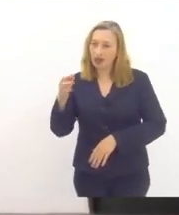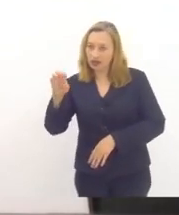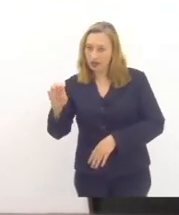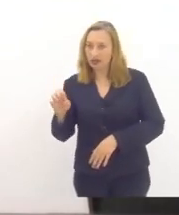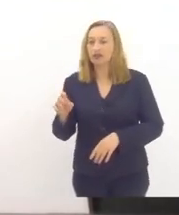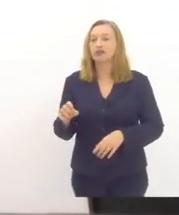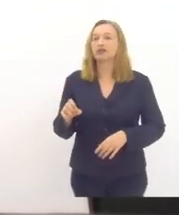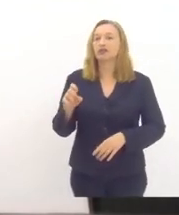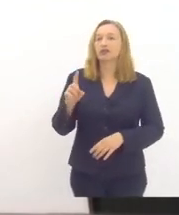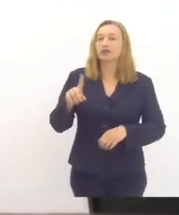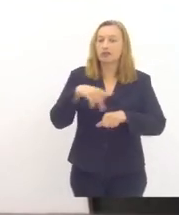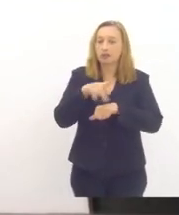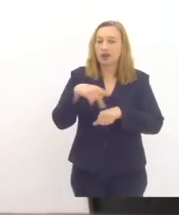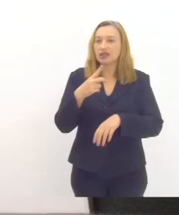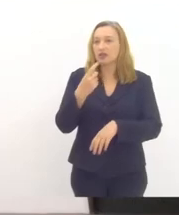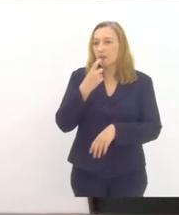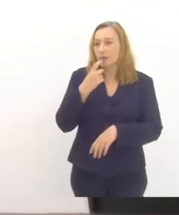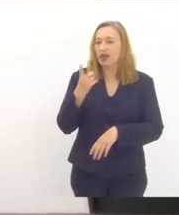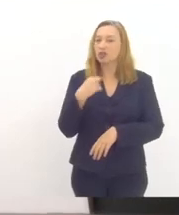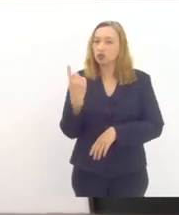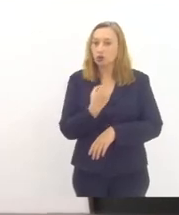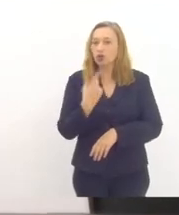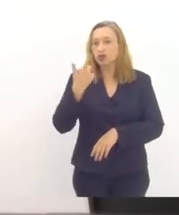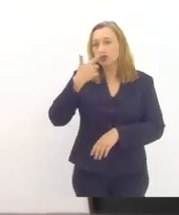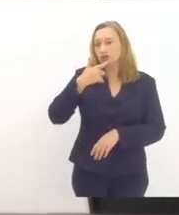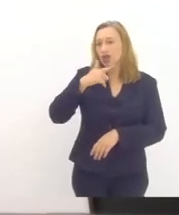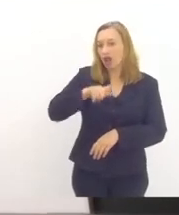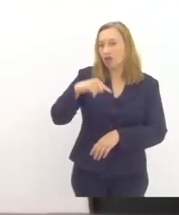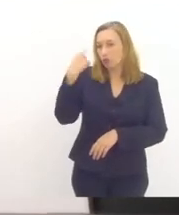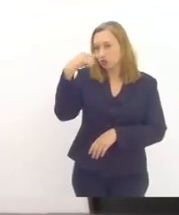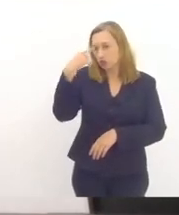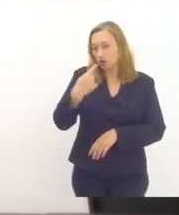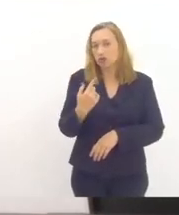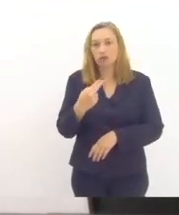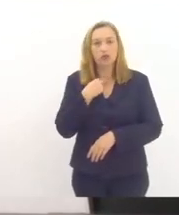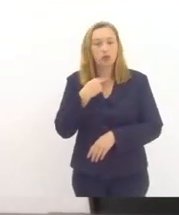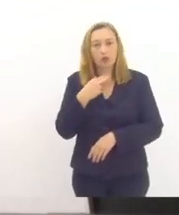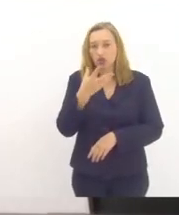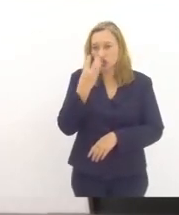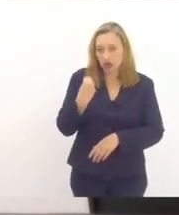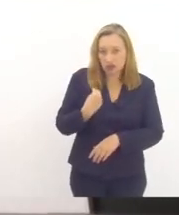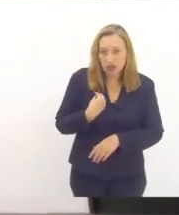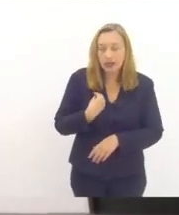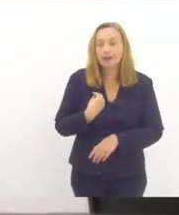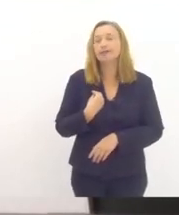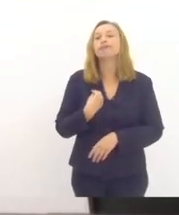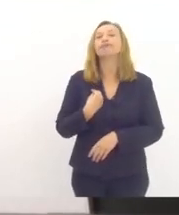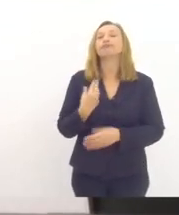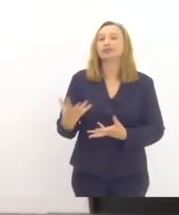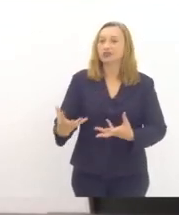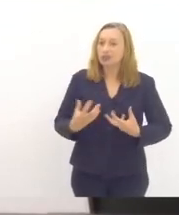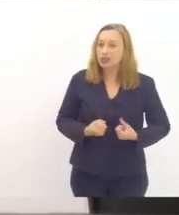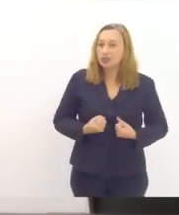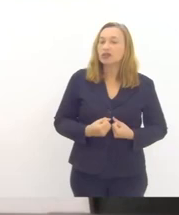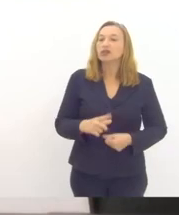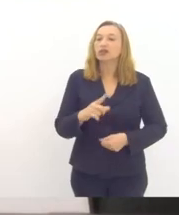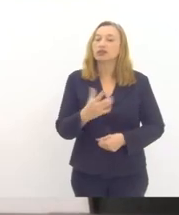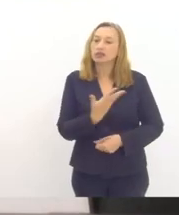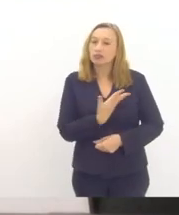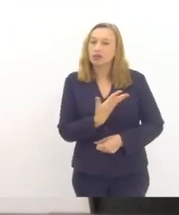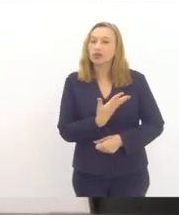E são países próximos nossos de língua espanhola, isso é uma coisa que a gente não pode negar, e esse recebimento desses colegas,